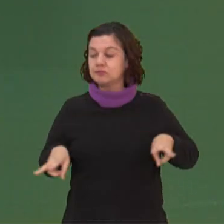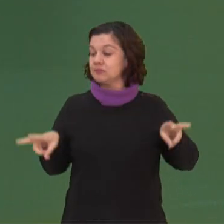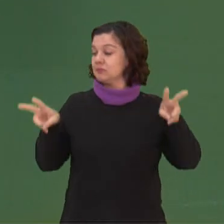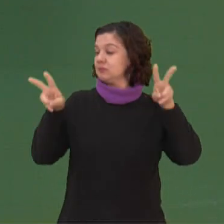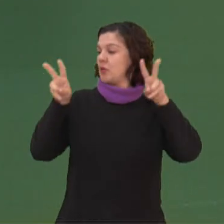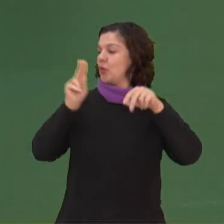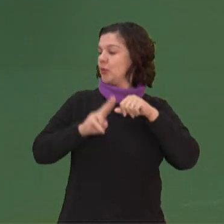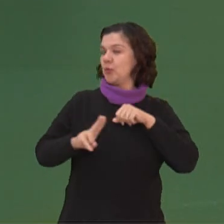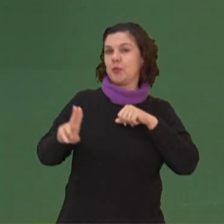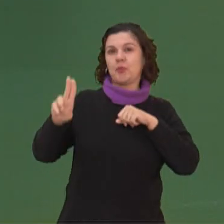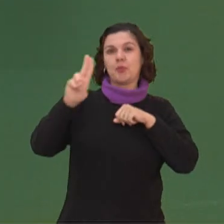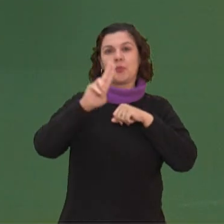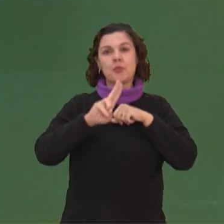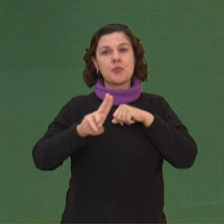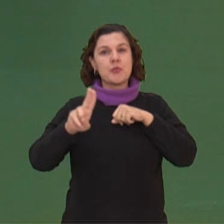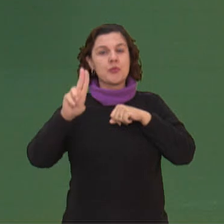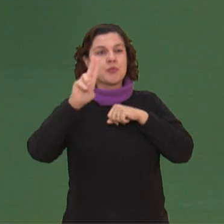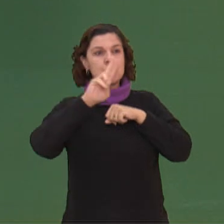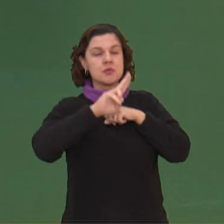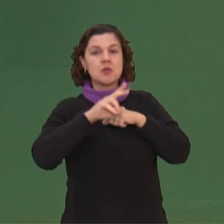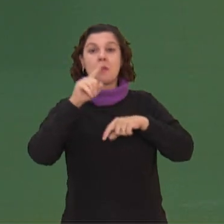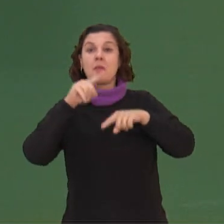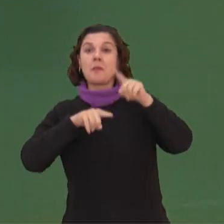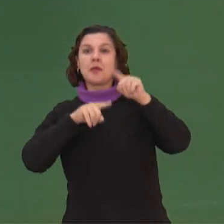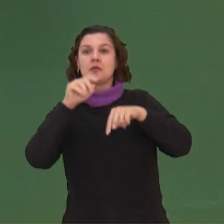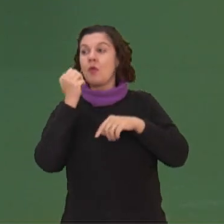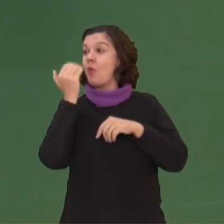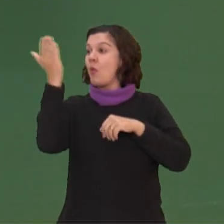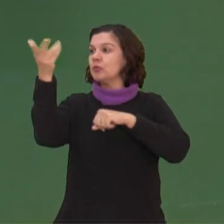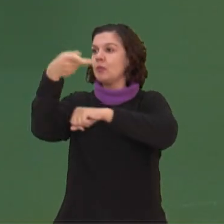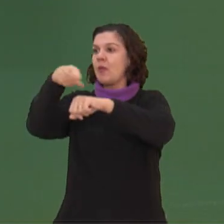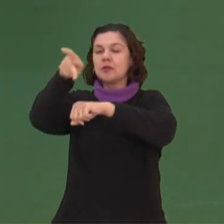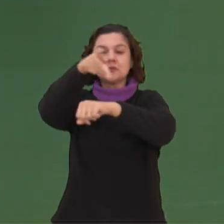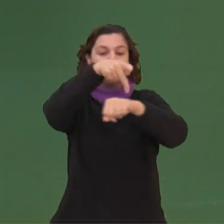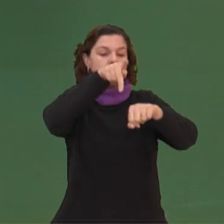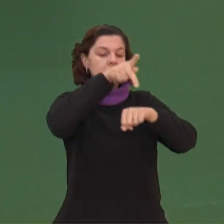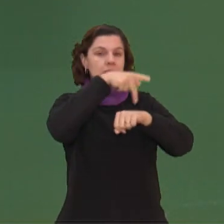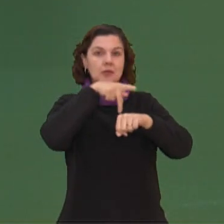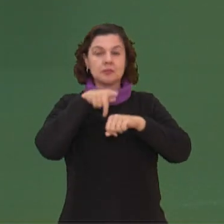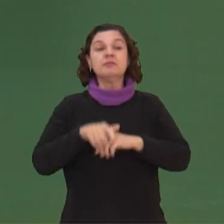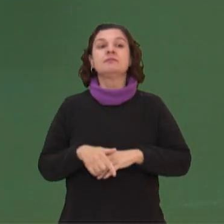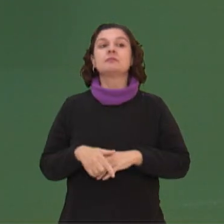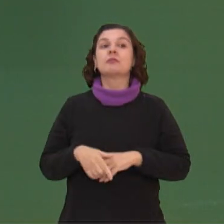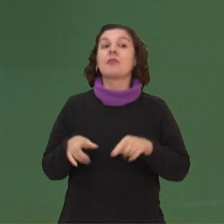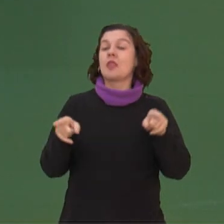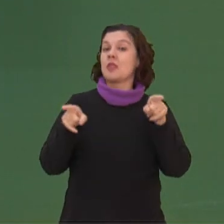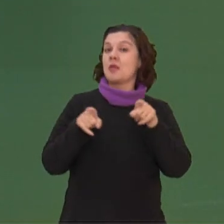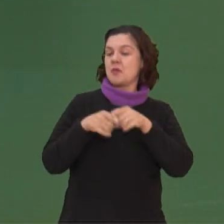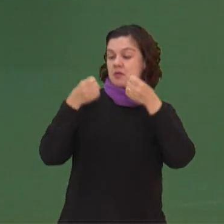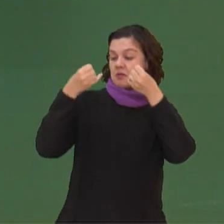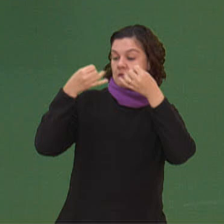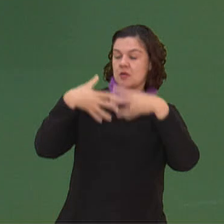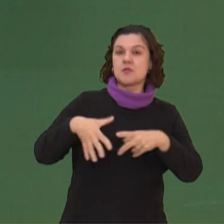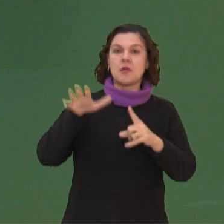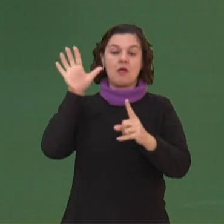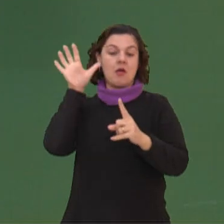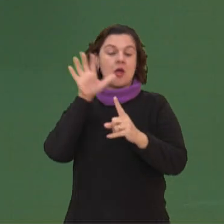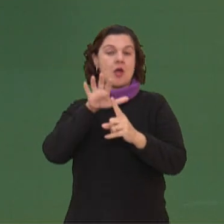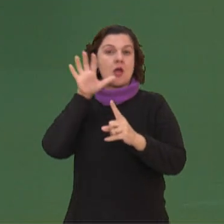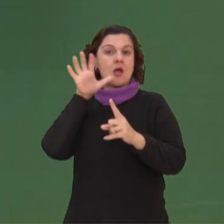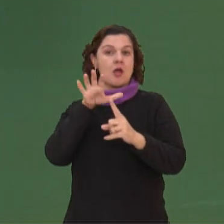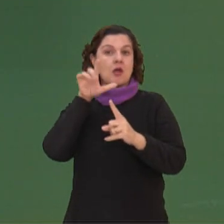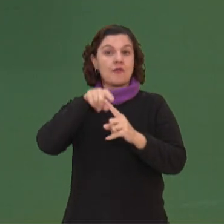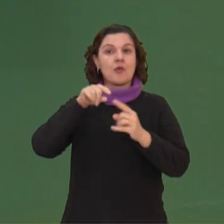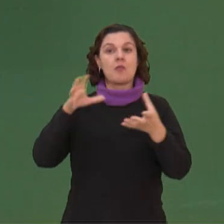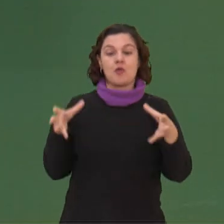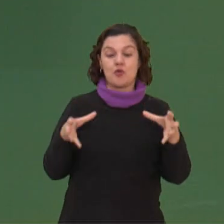coisas você usa de produtos que vieram de outros países. Explicar a influência exercida